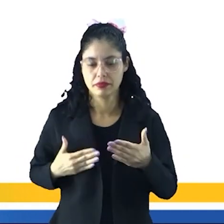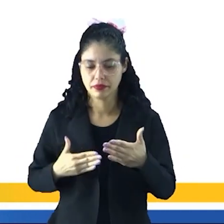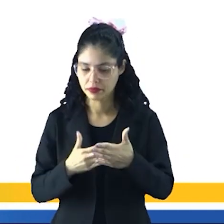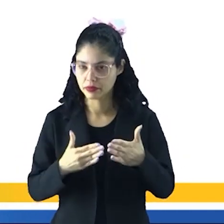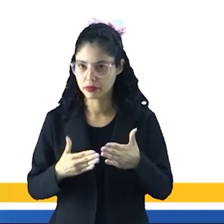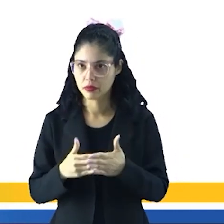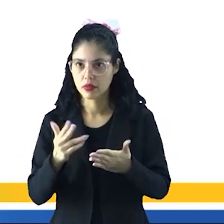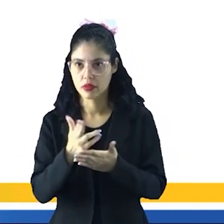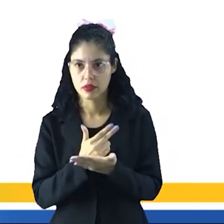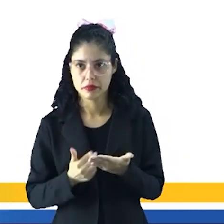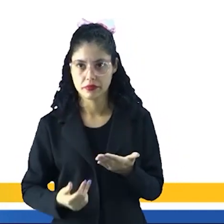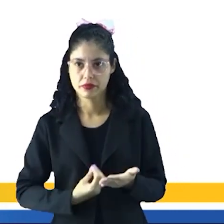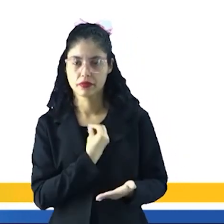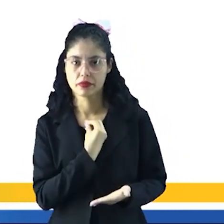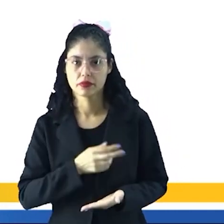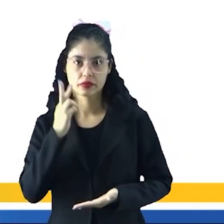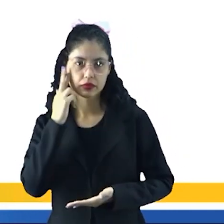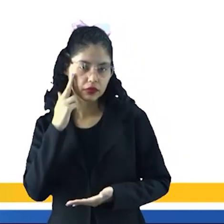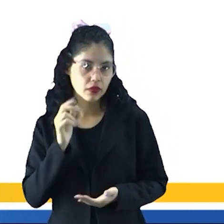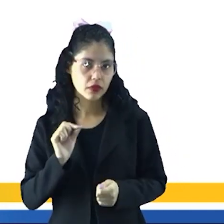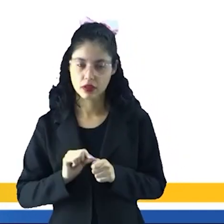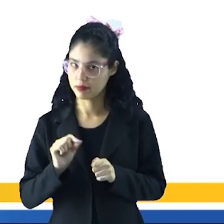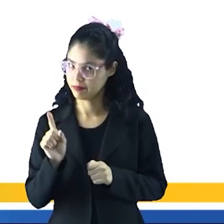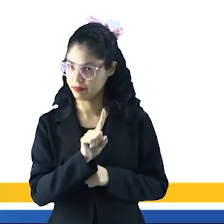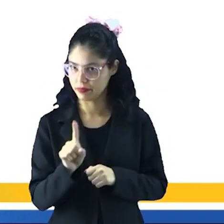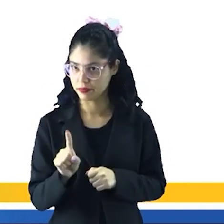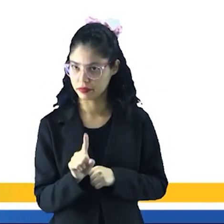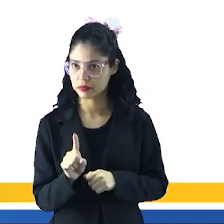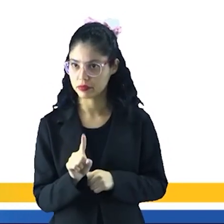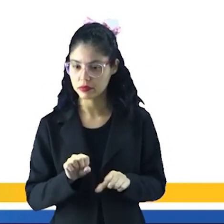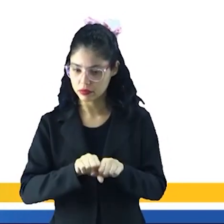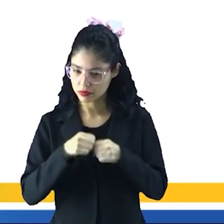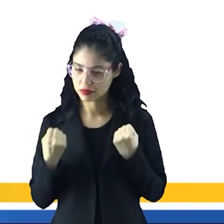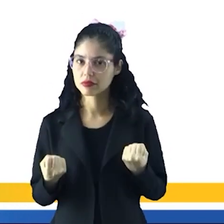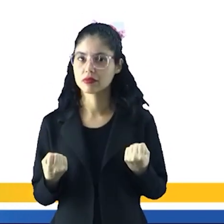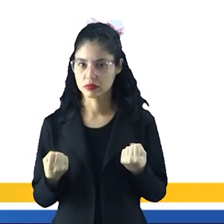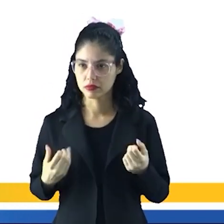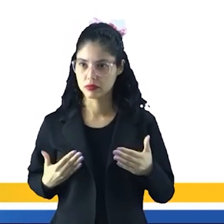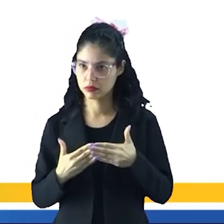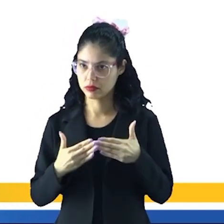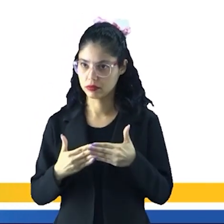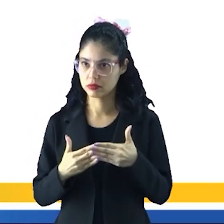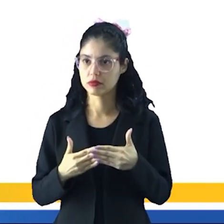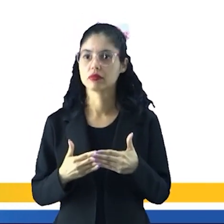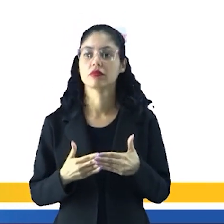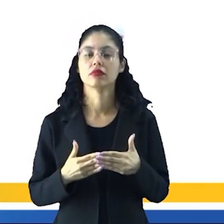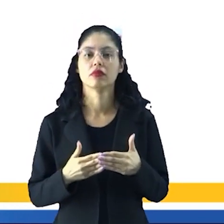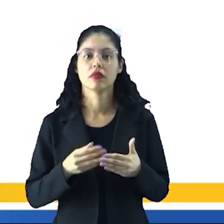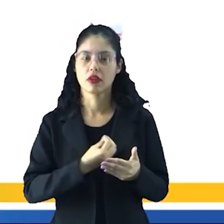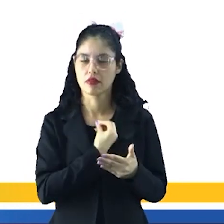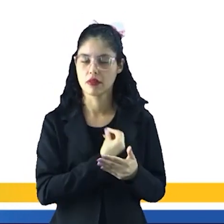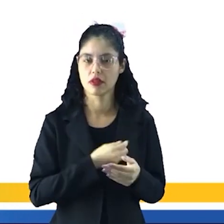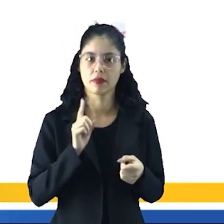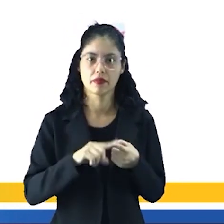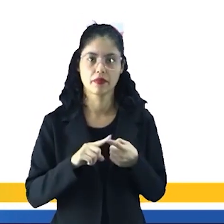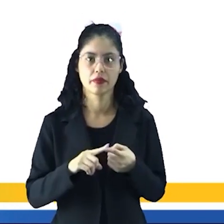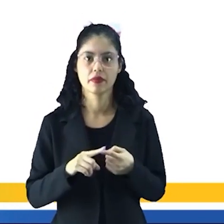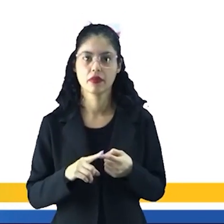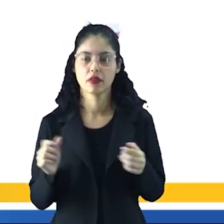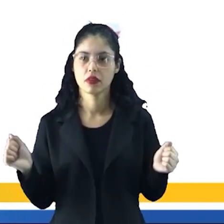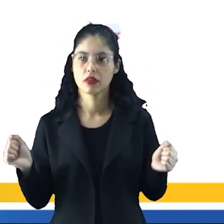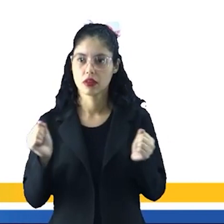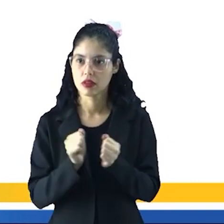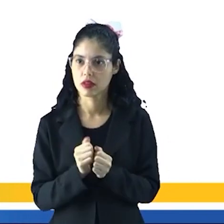barreira entre a arte e a vida comum. Ele não está trabalhando na questão do rompimento das barreiras da arte e da vida, porque a arte e a